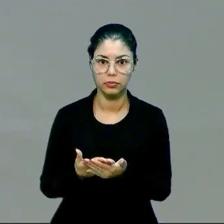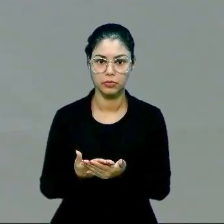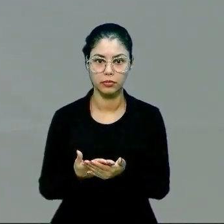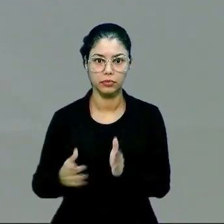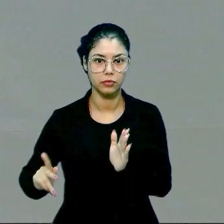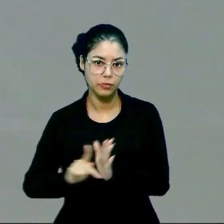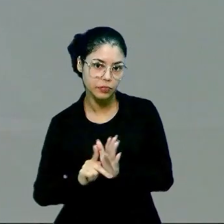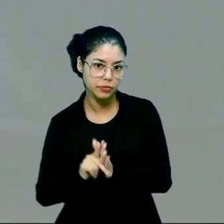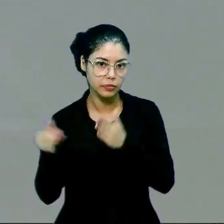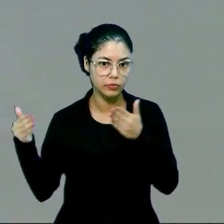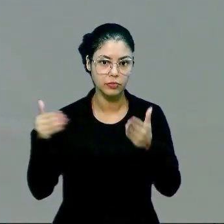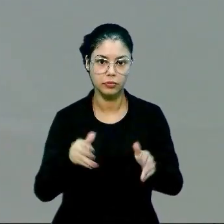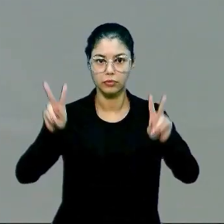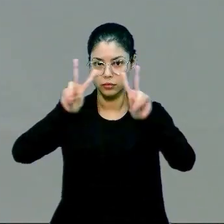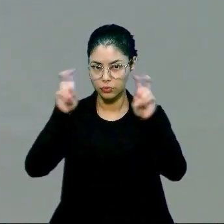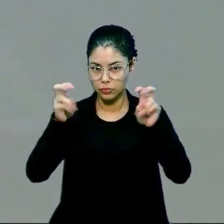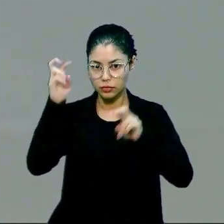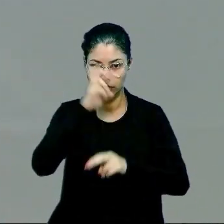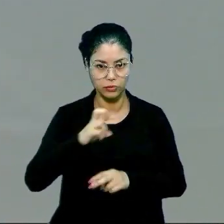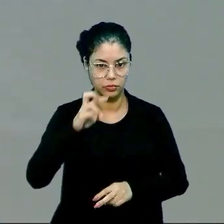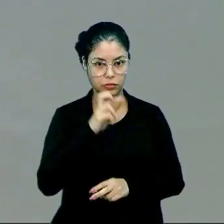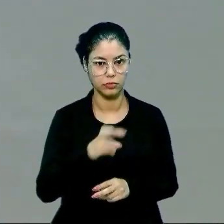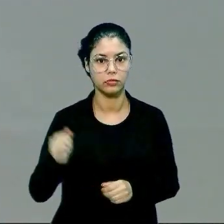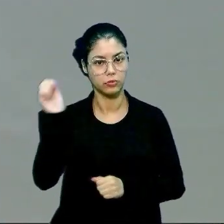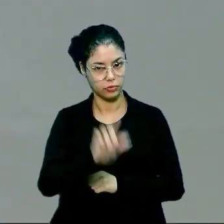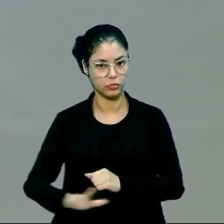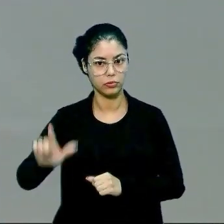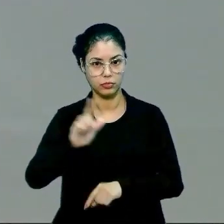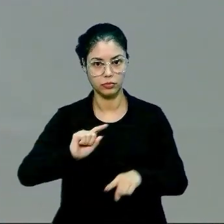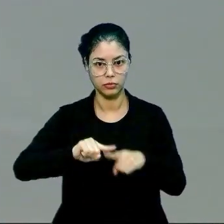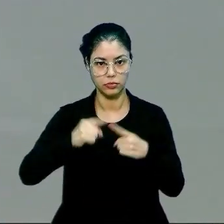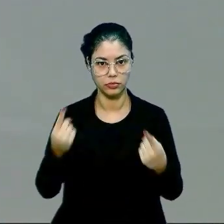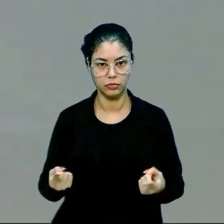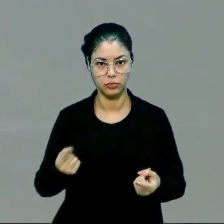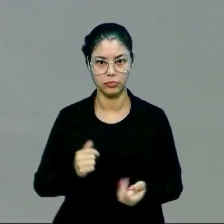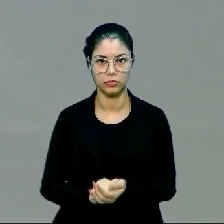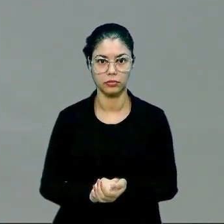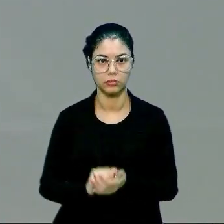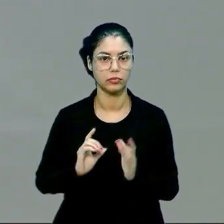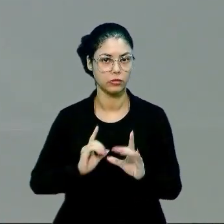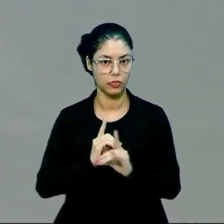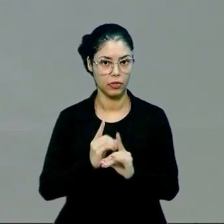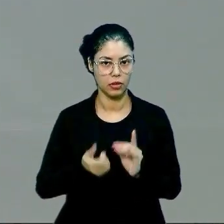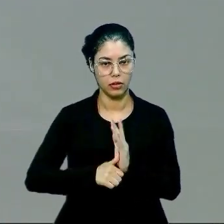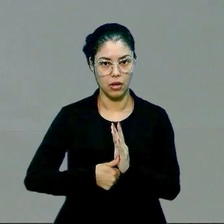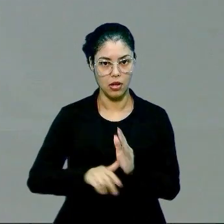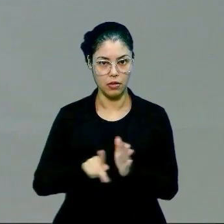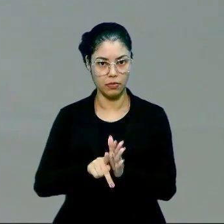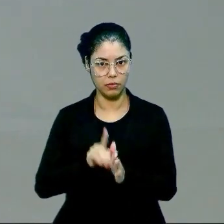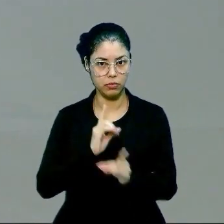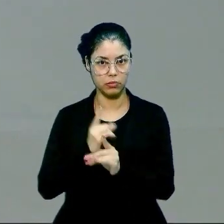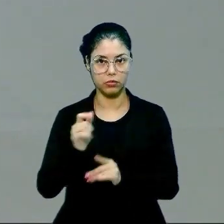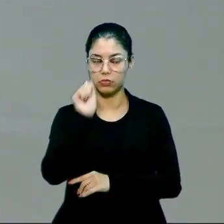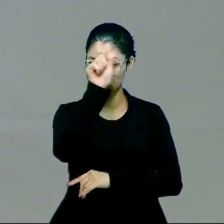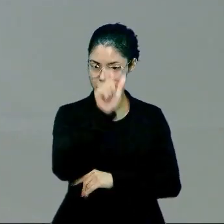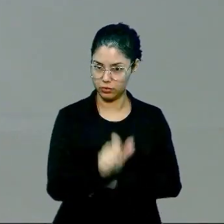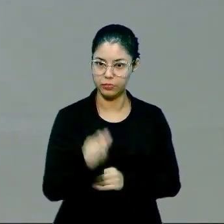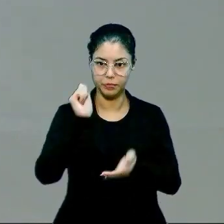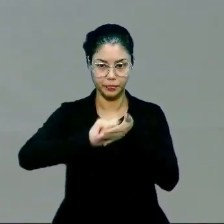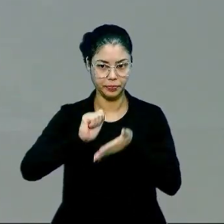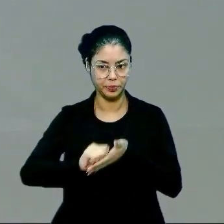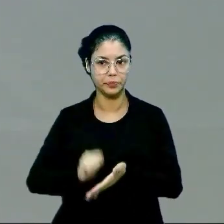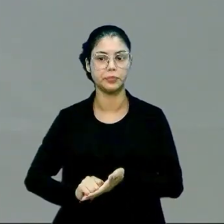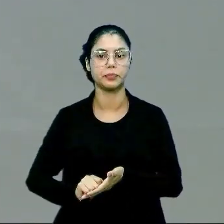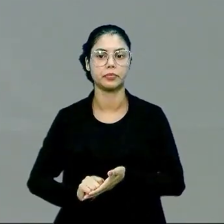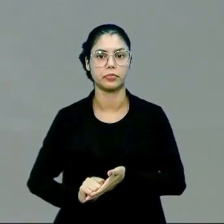muito específico em termos de análise literária, mas em termos de identificação dos principais autores e